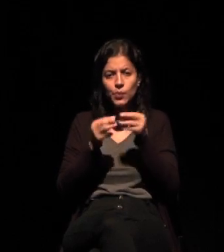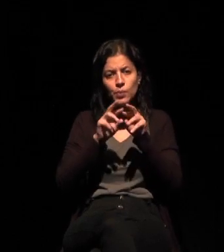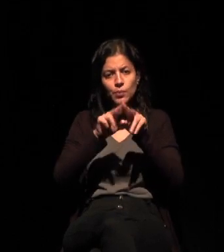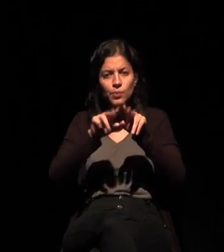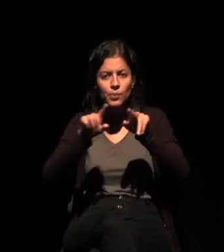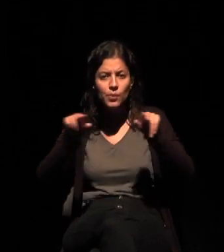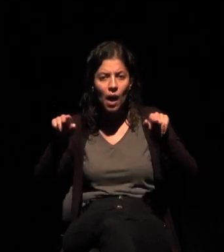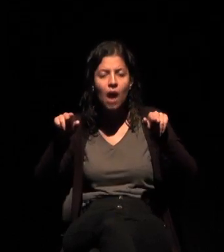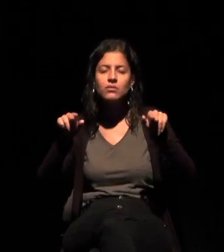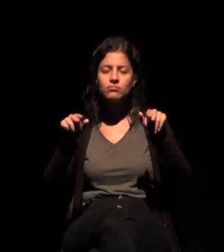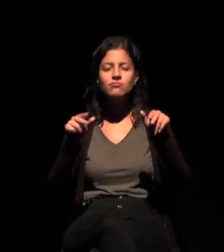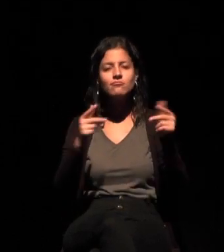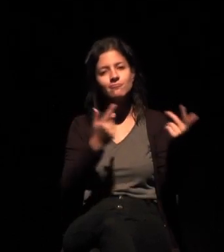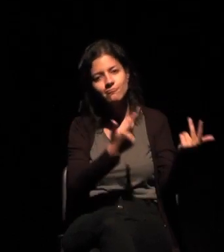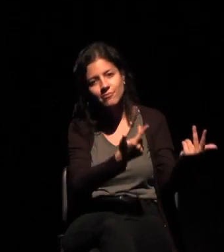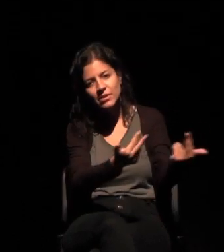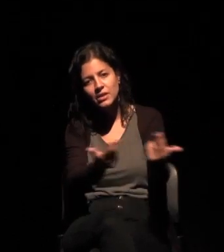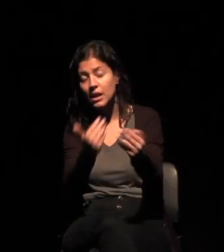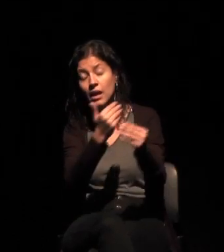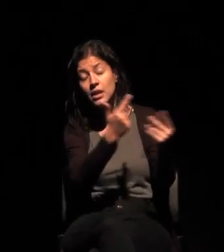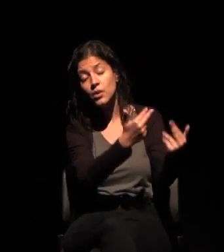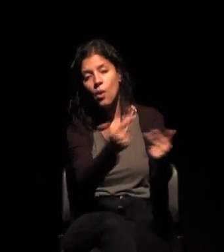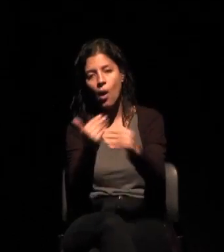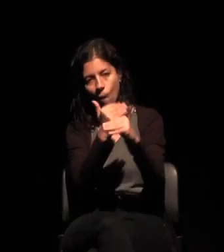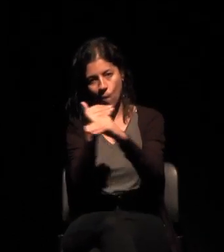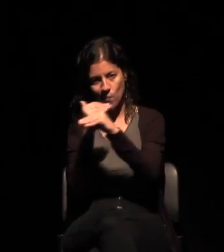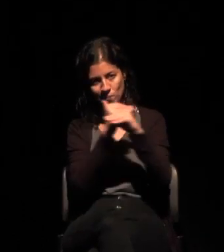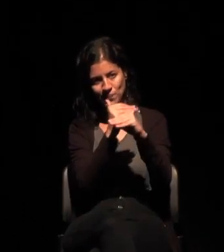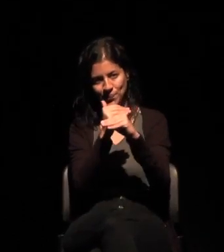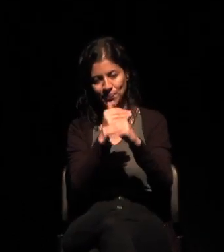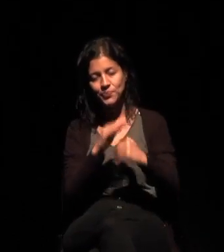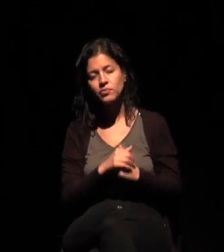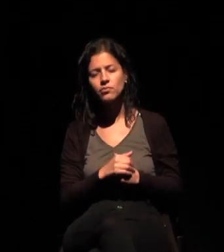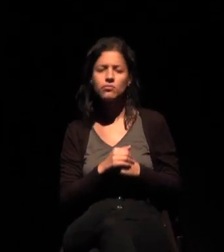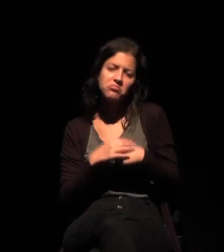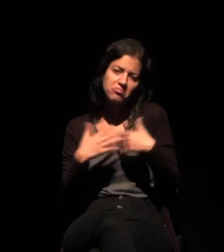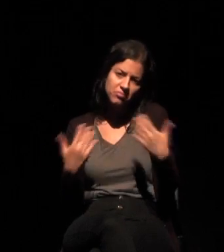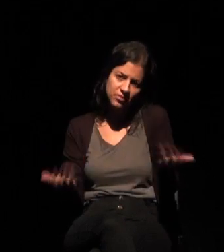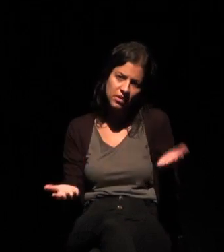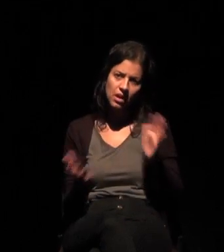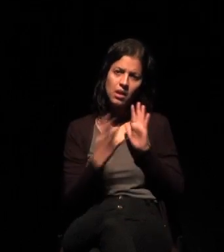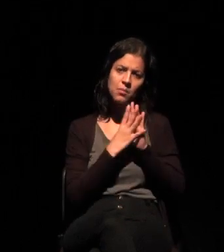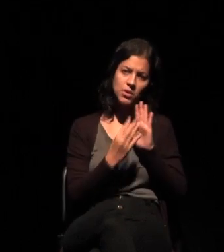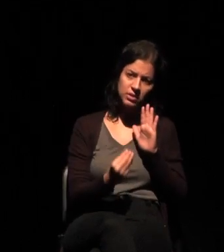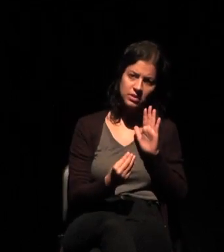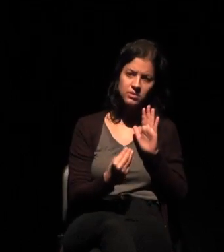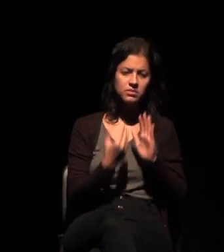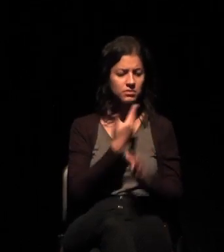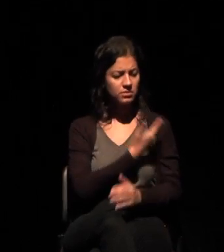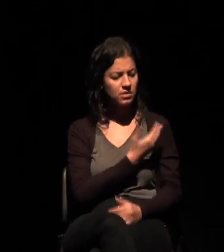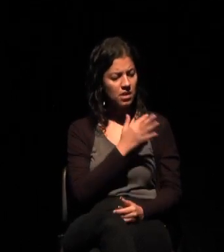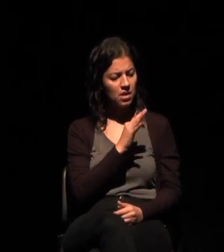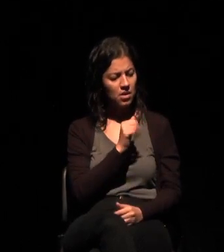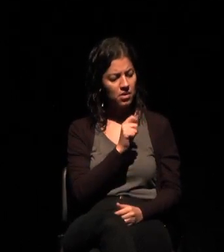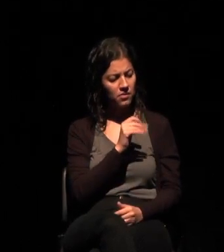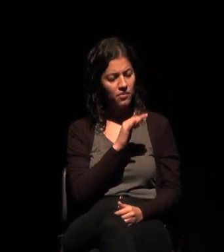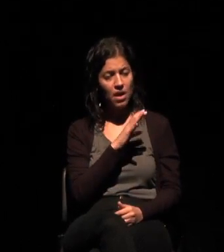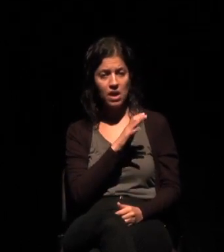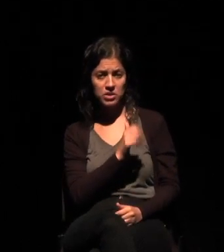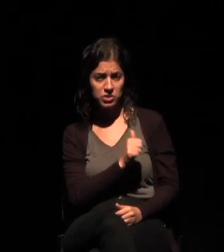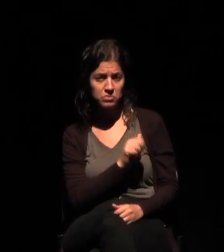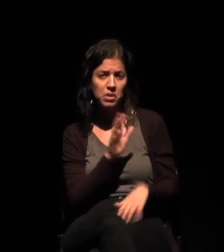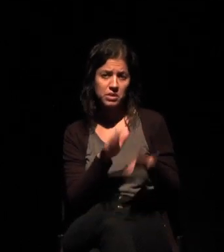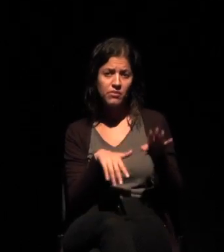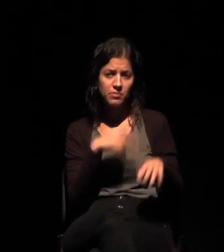distribuídas navarra este modelo e os economistas a fat man of steel talvez de este ser o ano